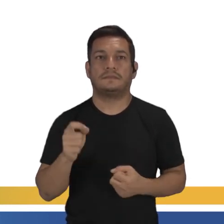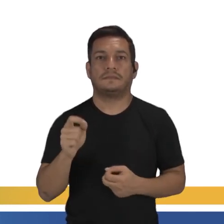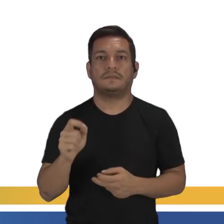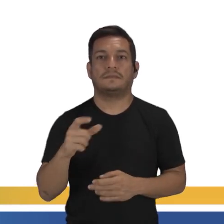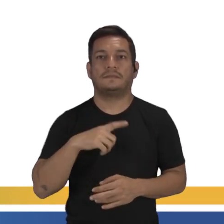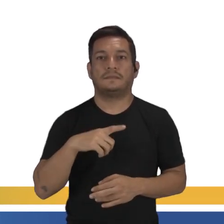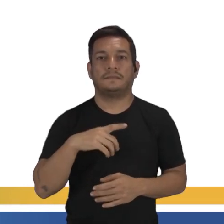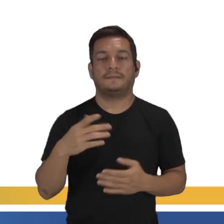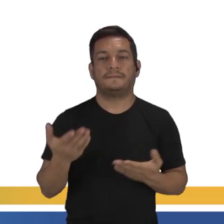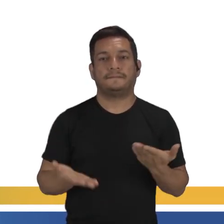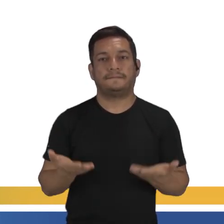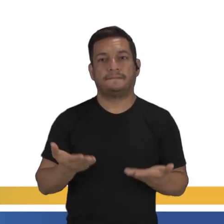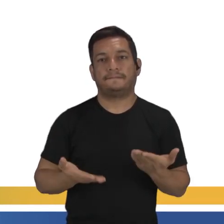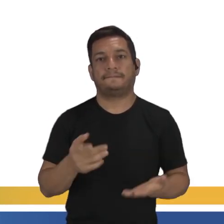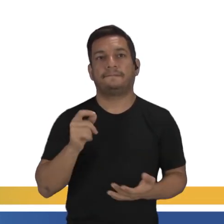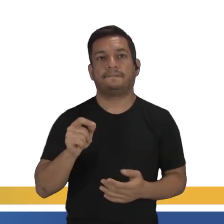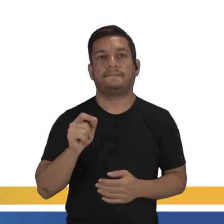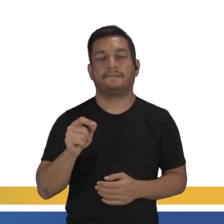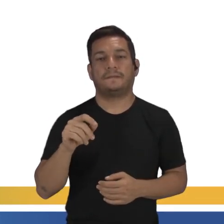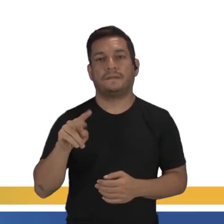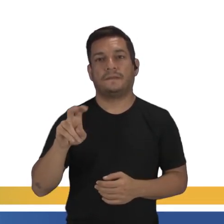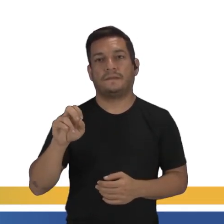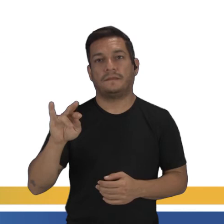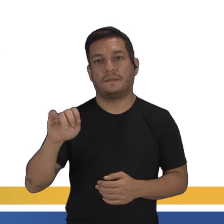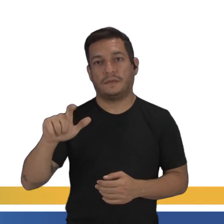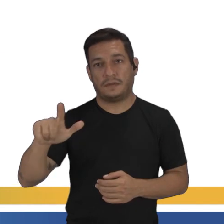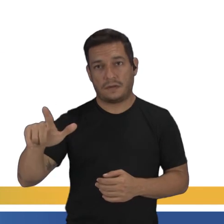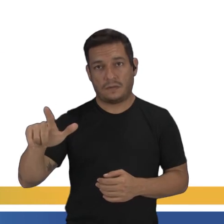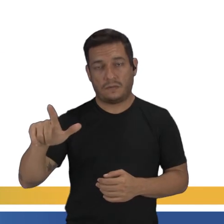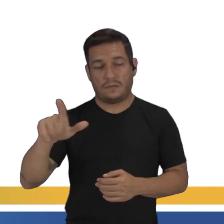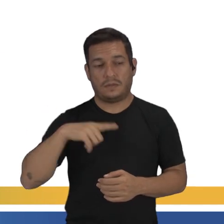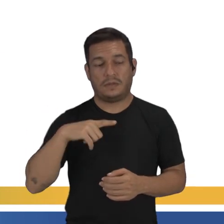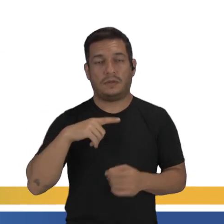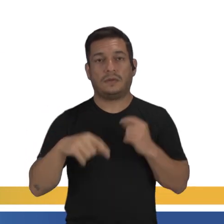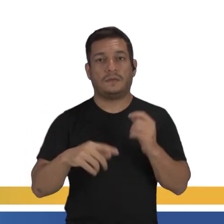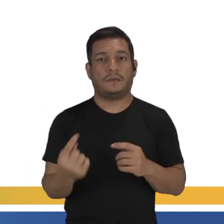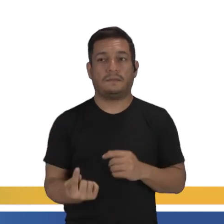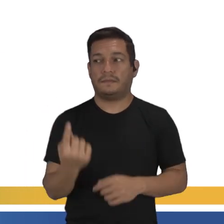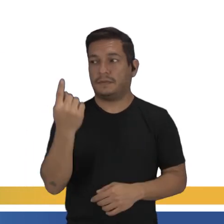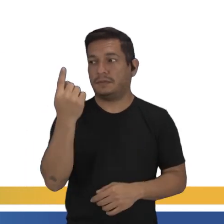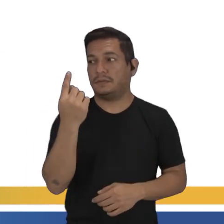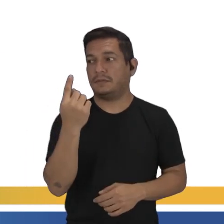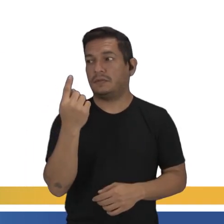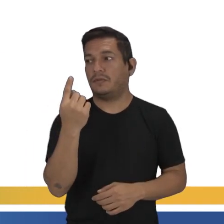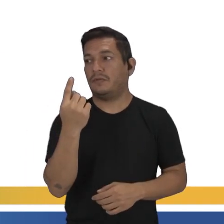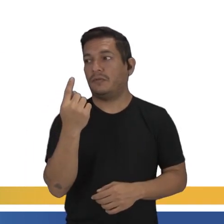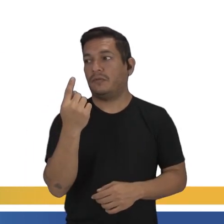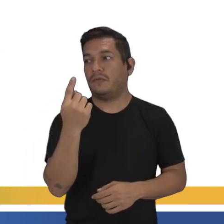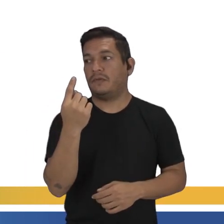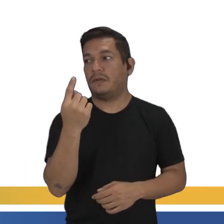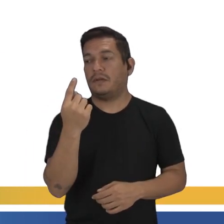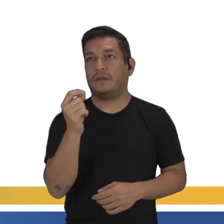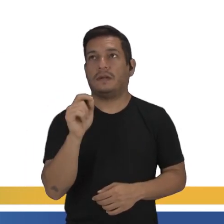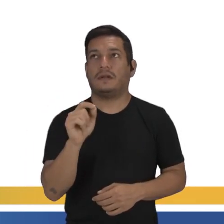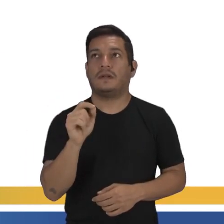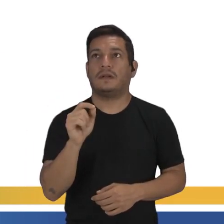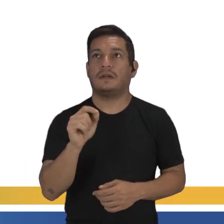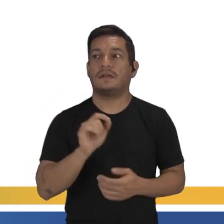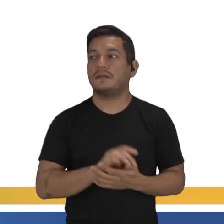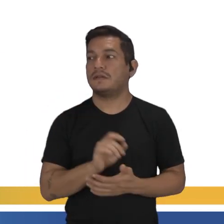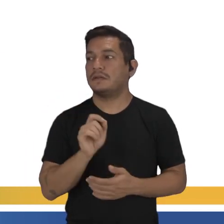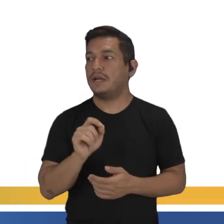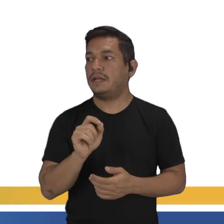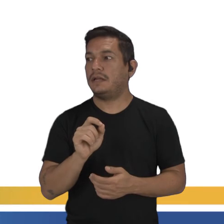recebidas pela balança são forças verticais de sentido para cima. Então, observem bem a ilustração